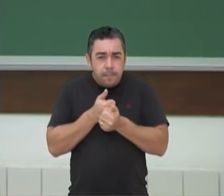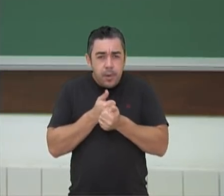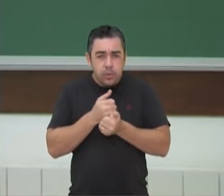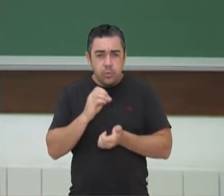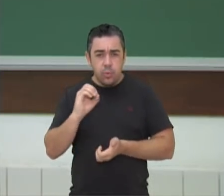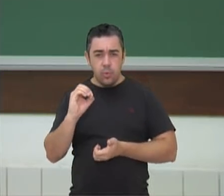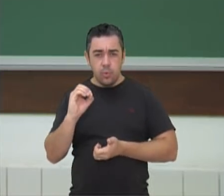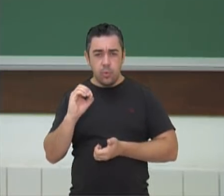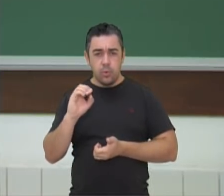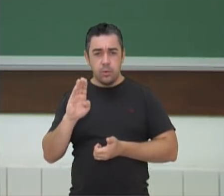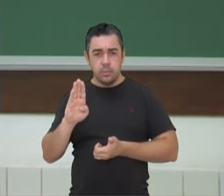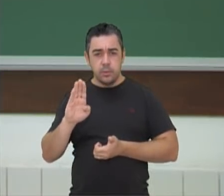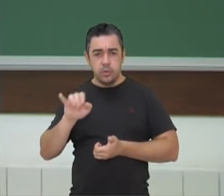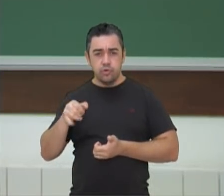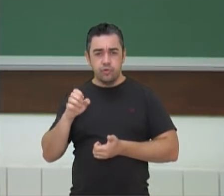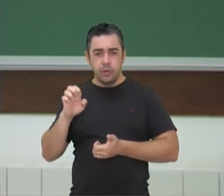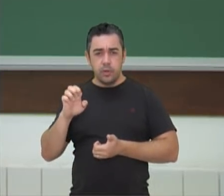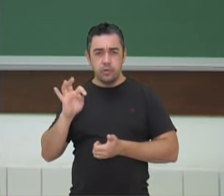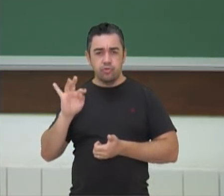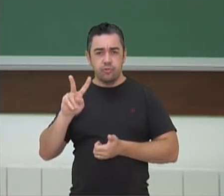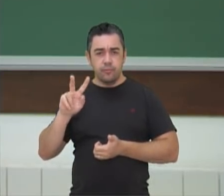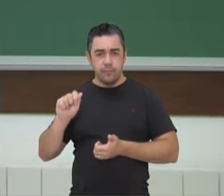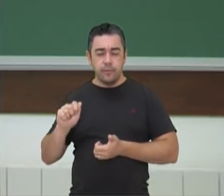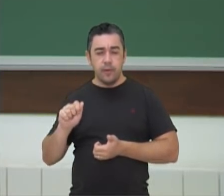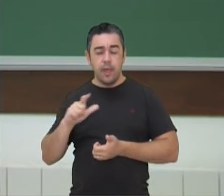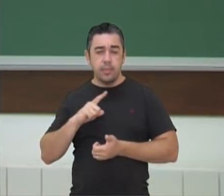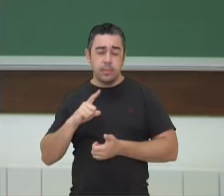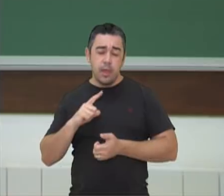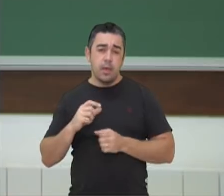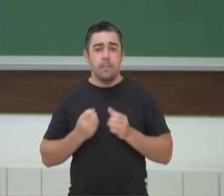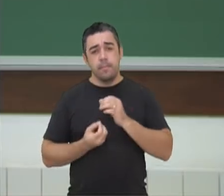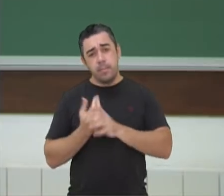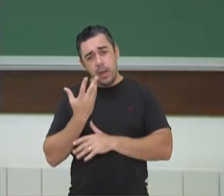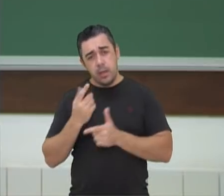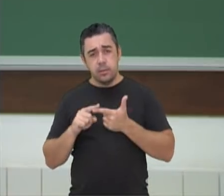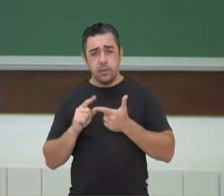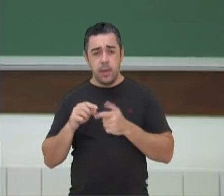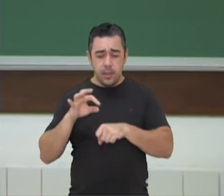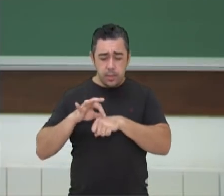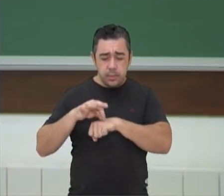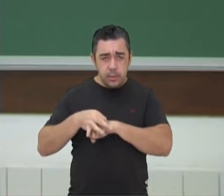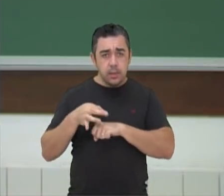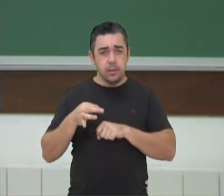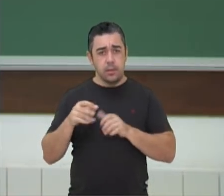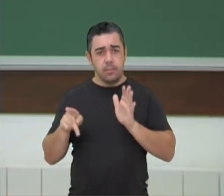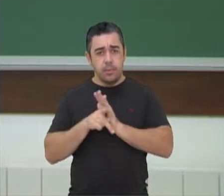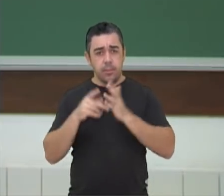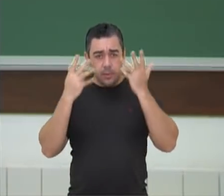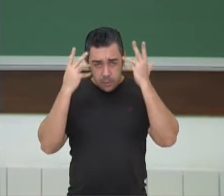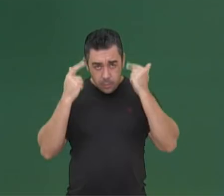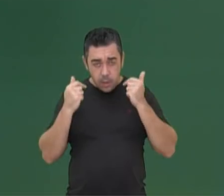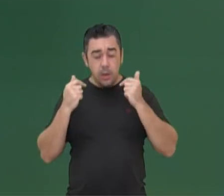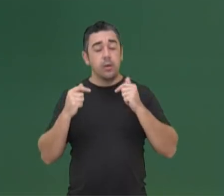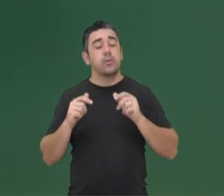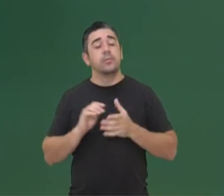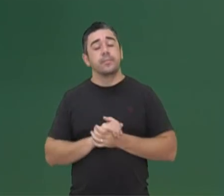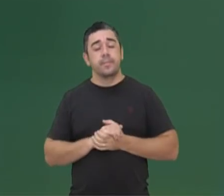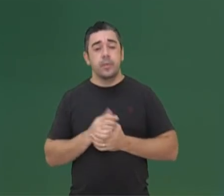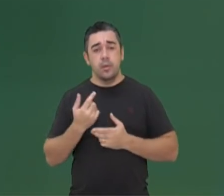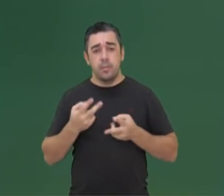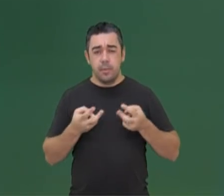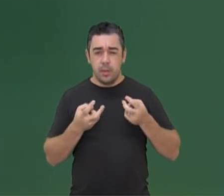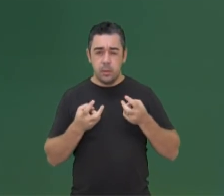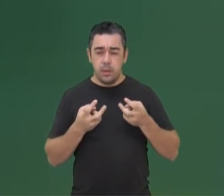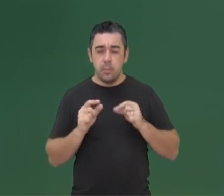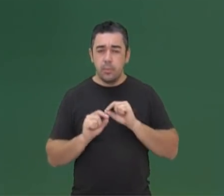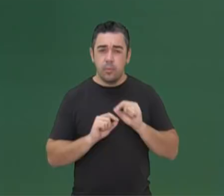ver. Então, uma planta, uma célula vegetal, um tecido animal para ver a célula animal. E aqui eu